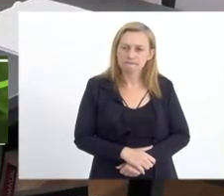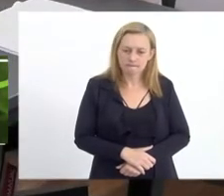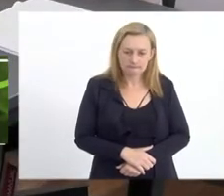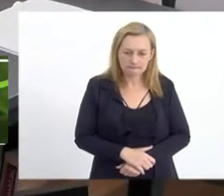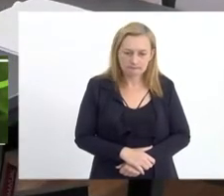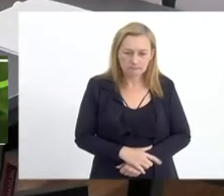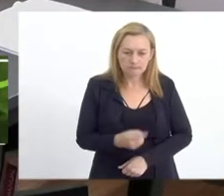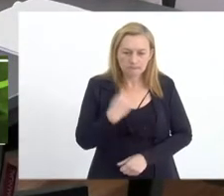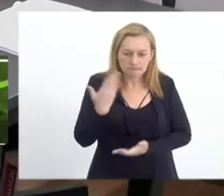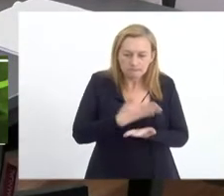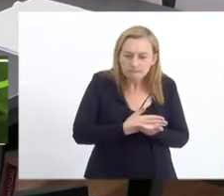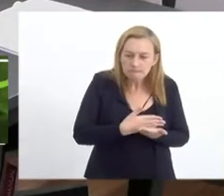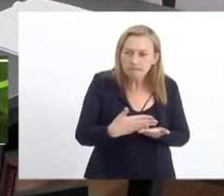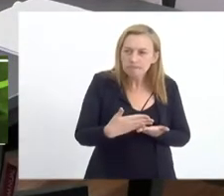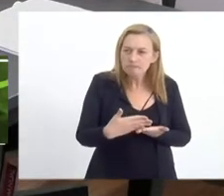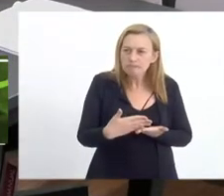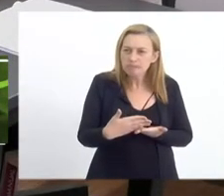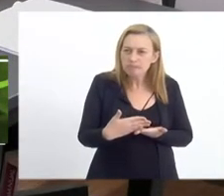Nós iniciamos,